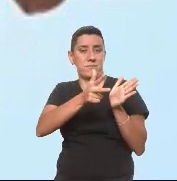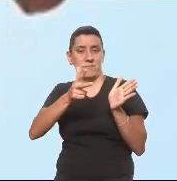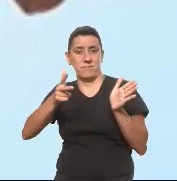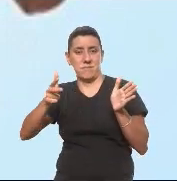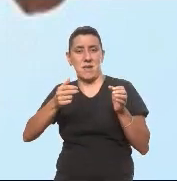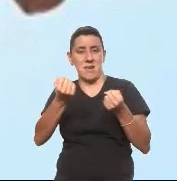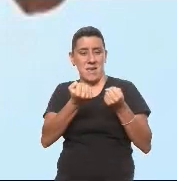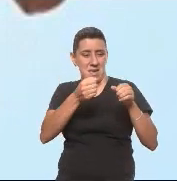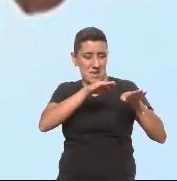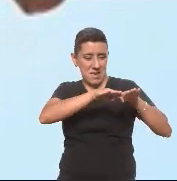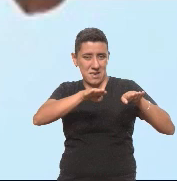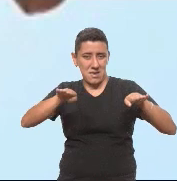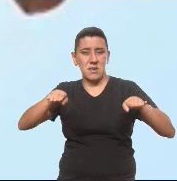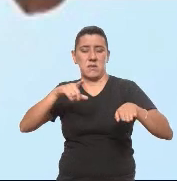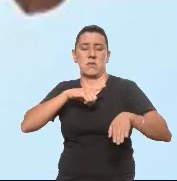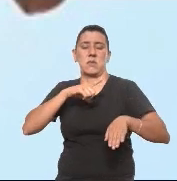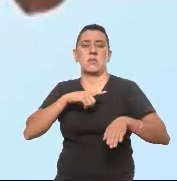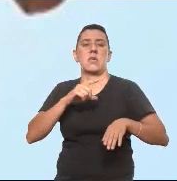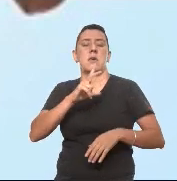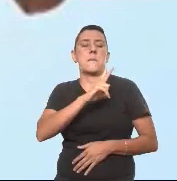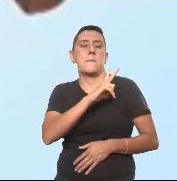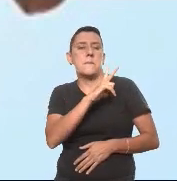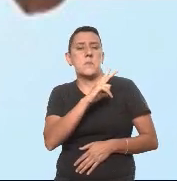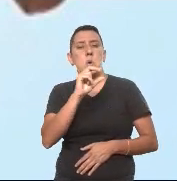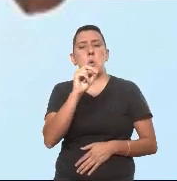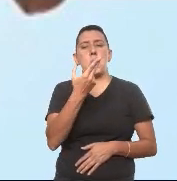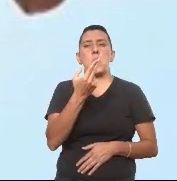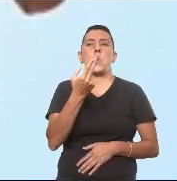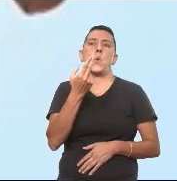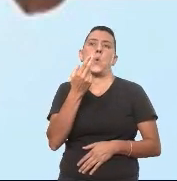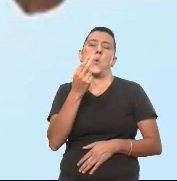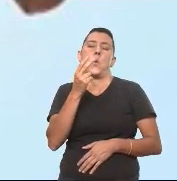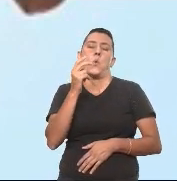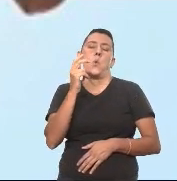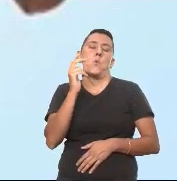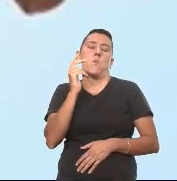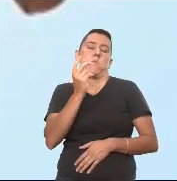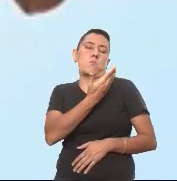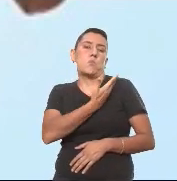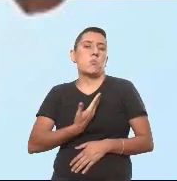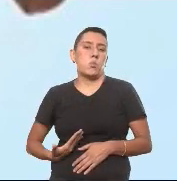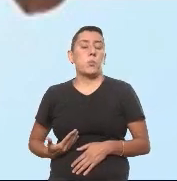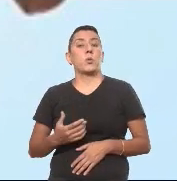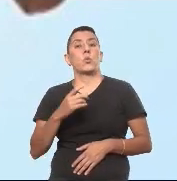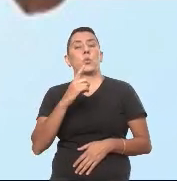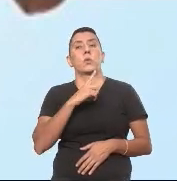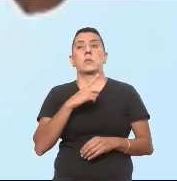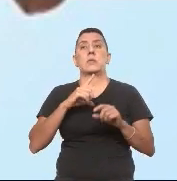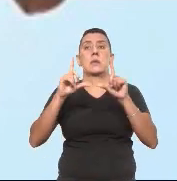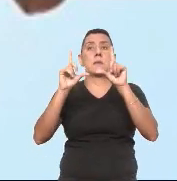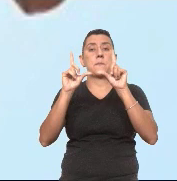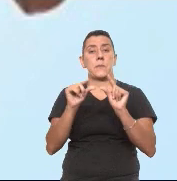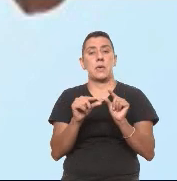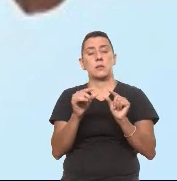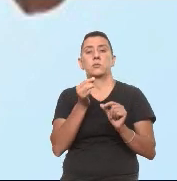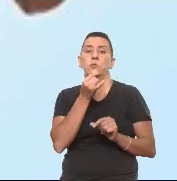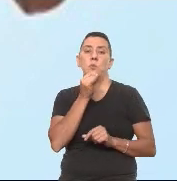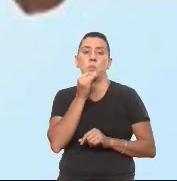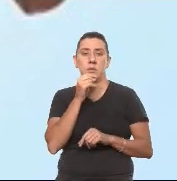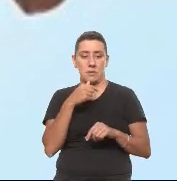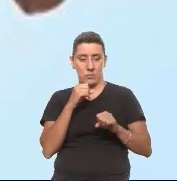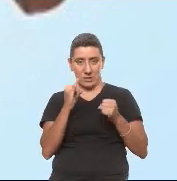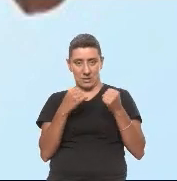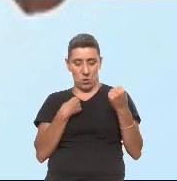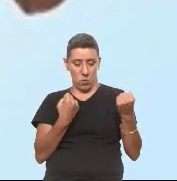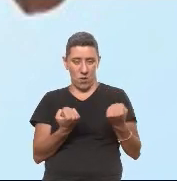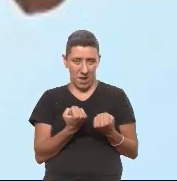eu reduzo a quantidade de CO2 né nos municípios porque se eu saio para ir para um determinado local